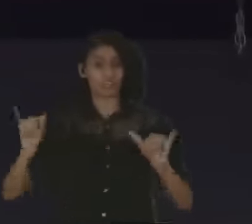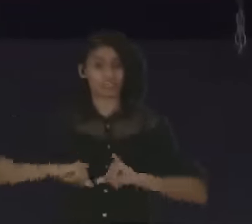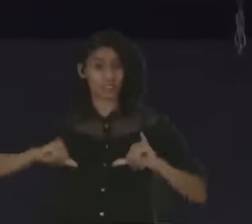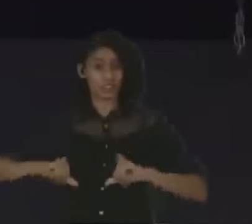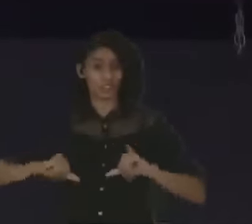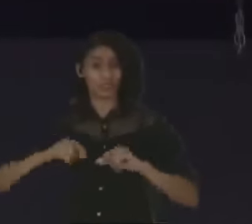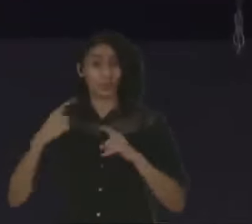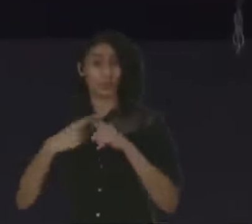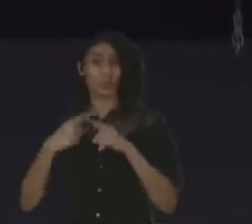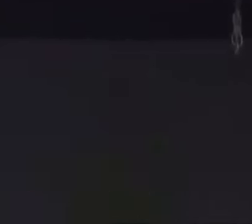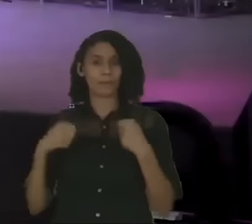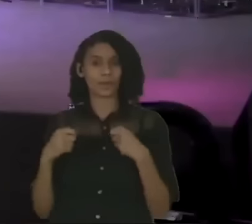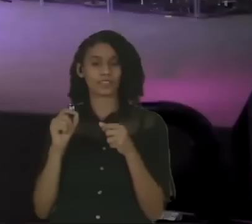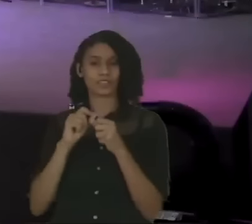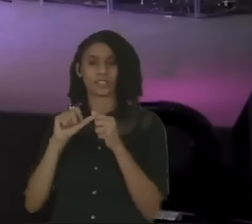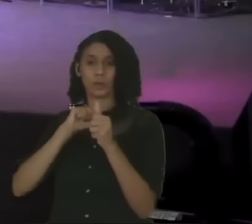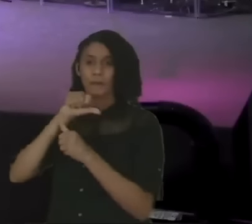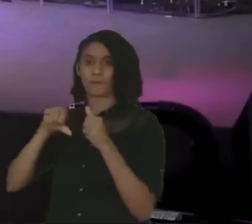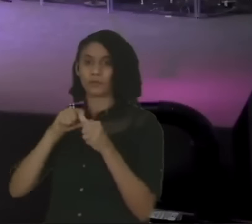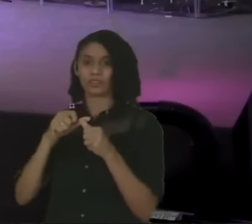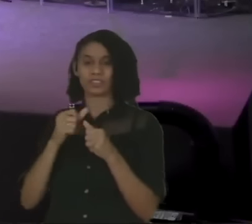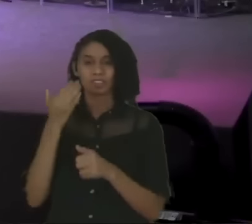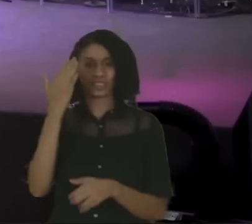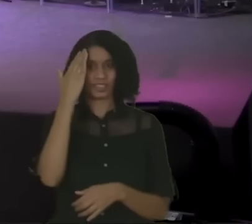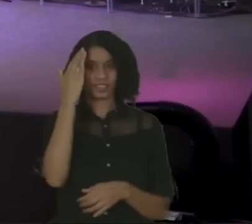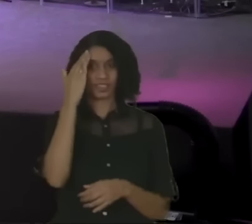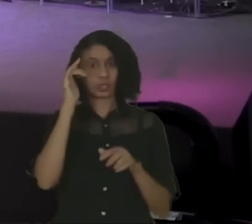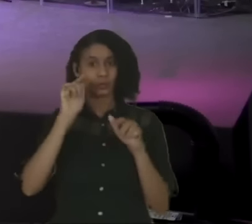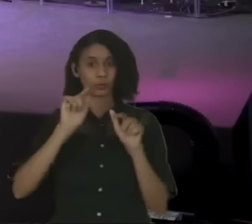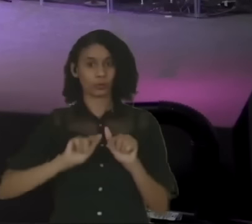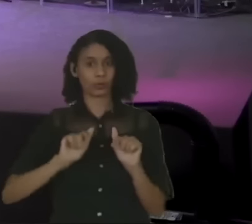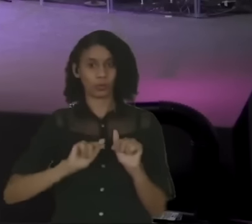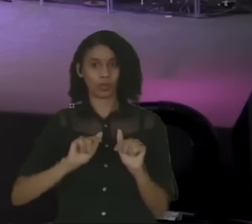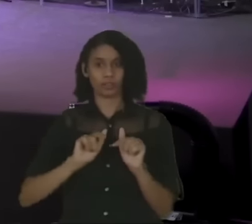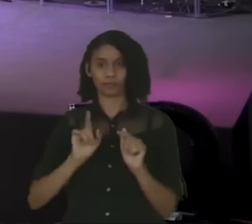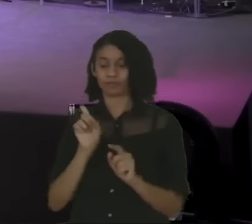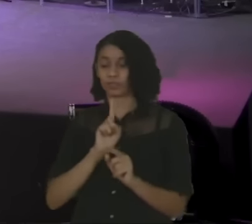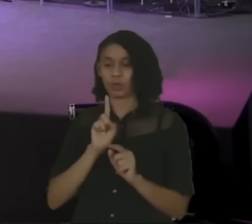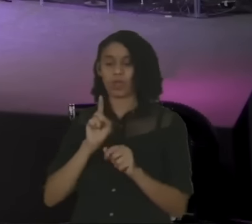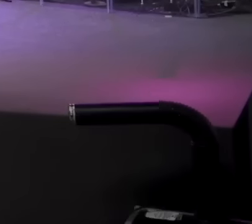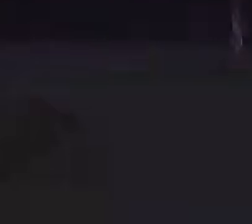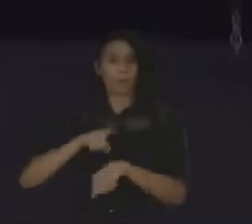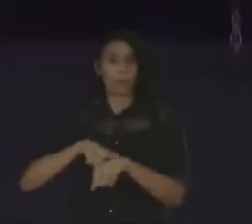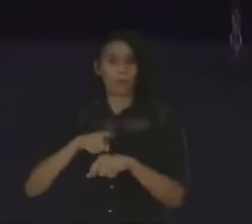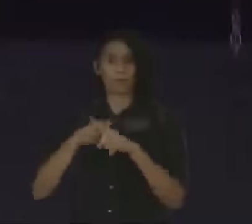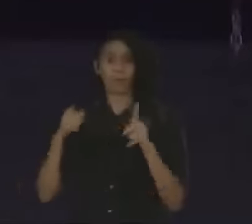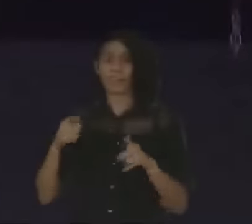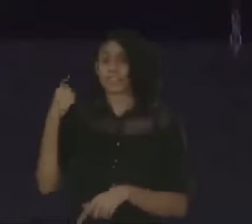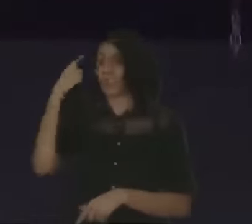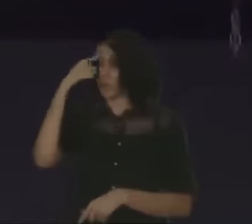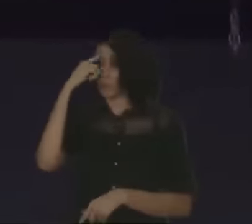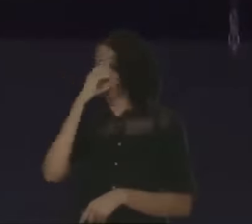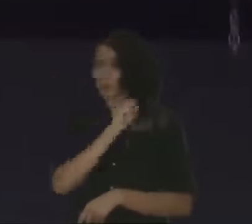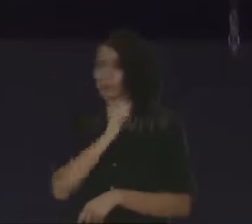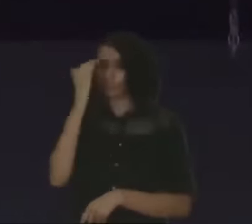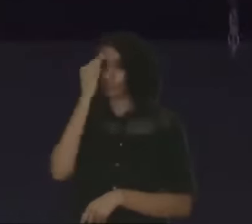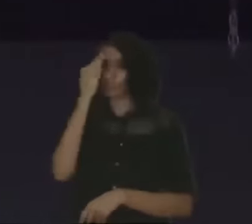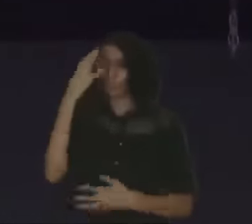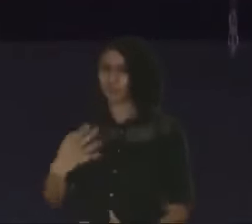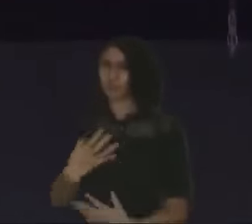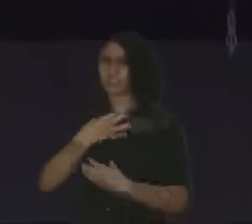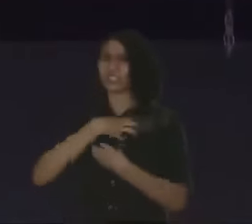uma renovação na sua mente entender Lugar Secreto não é um momento é um discernimento é uma sensibilidade